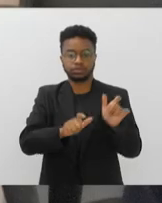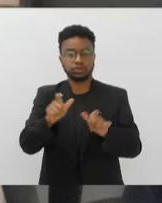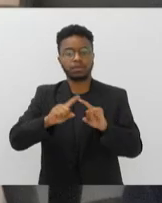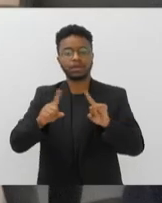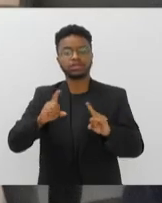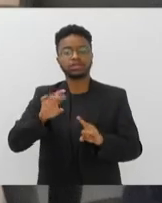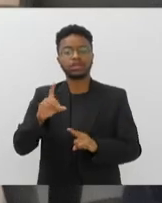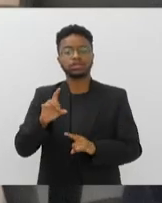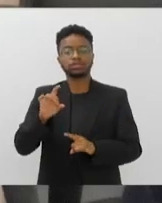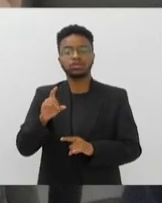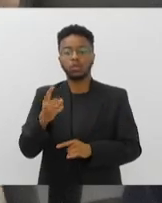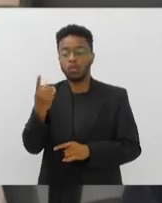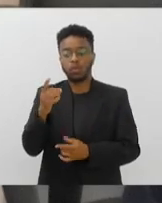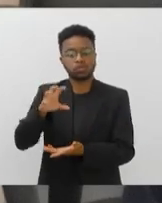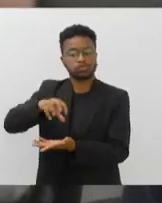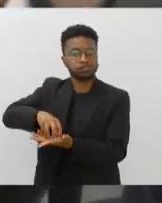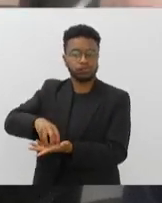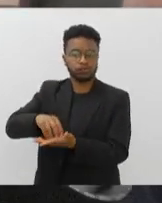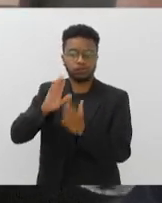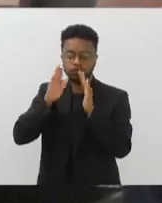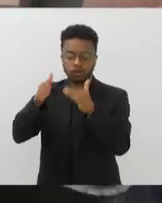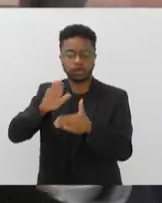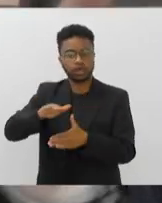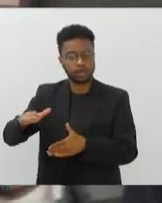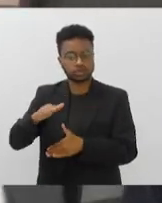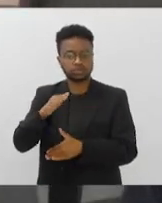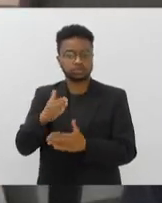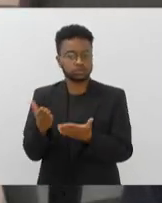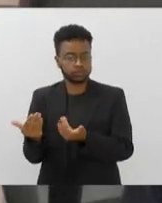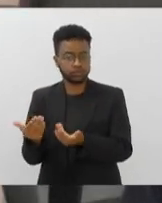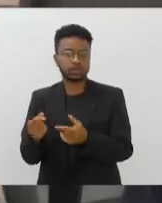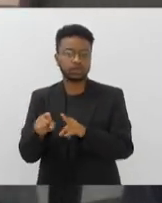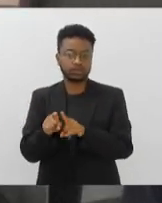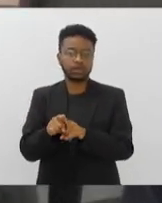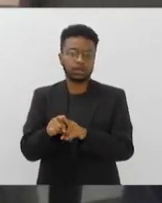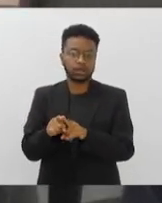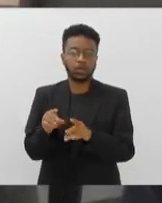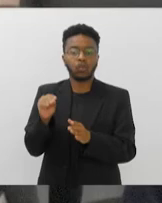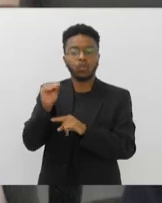infância e juventude né Isso é um absurdo né E que trata também da da área